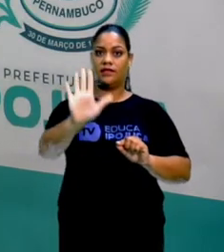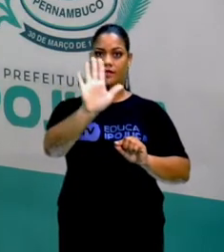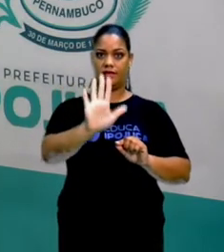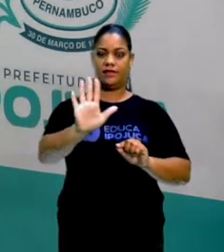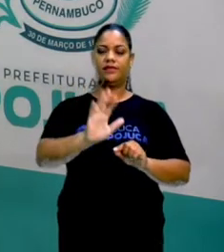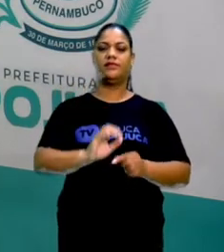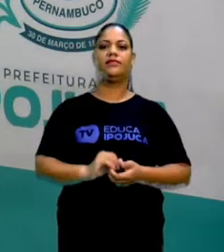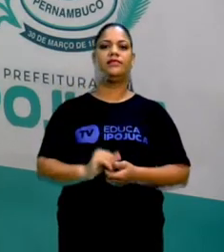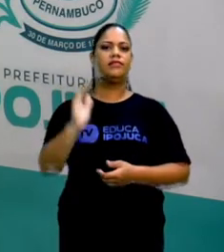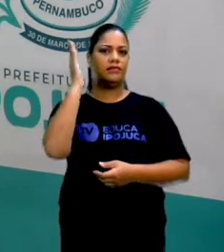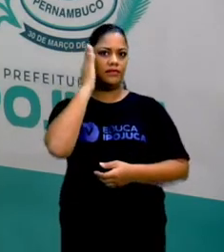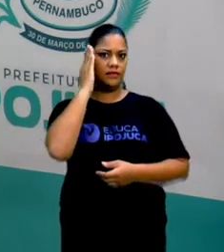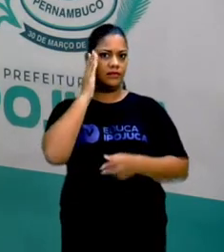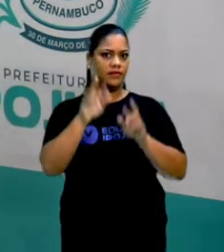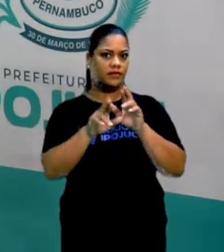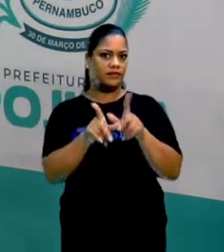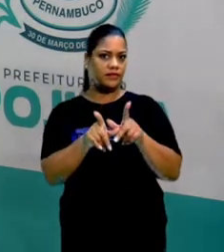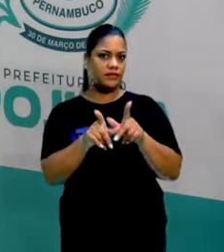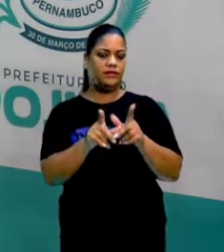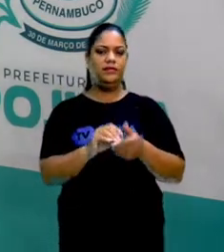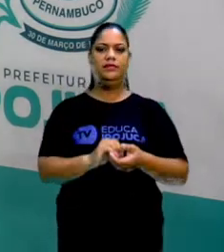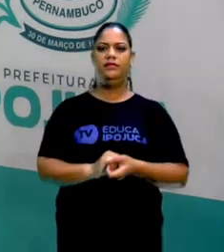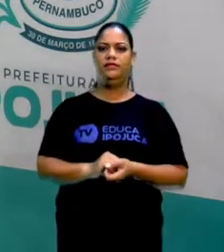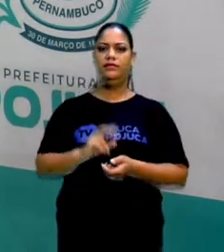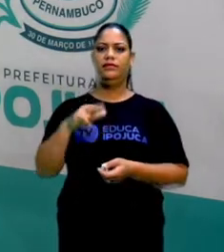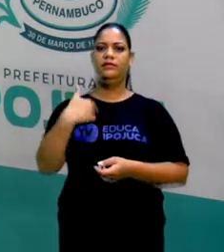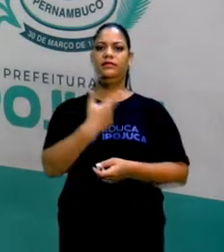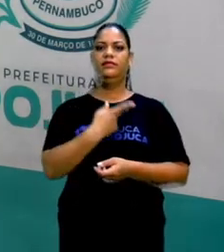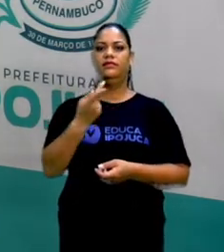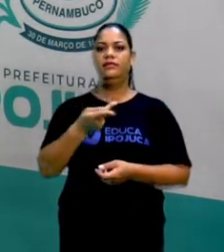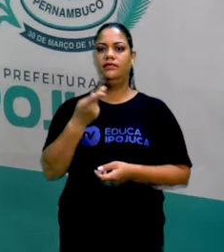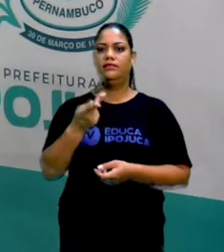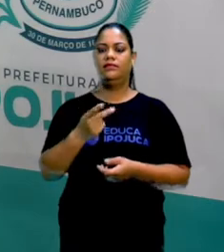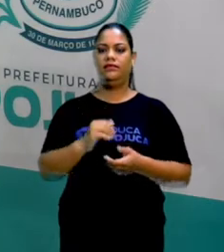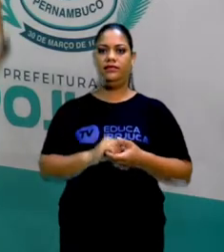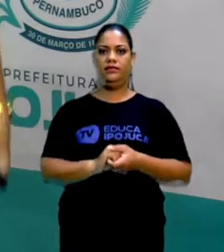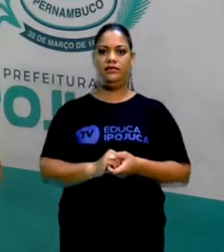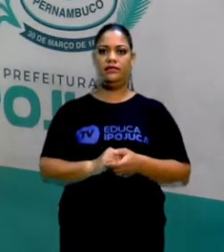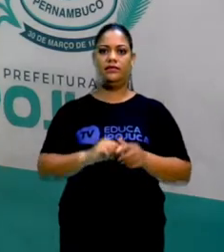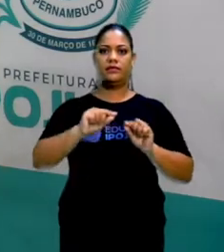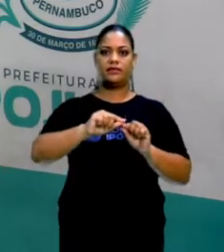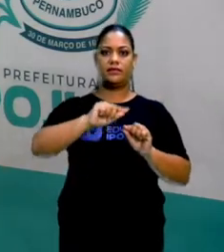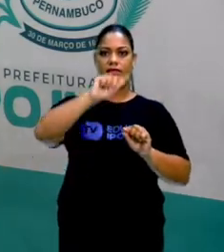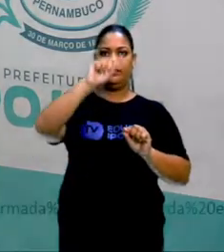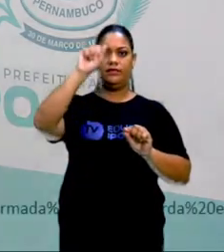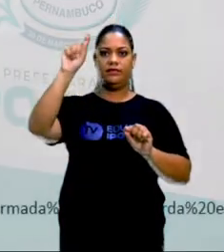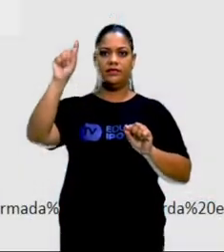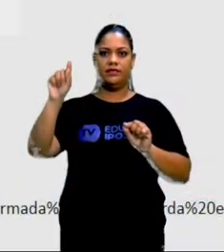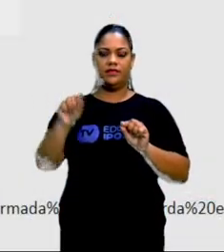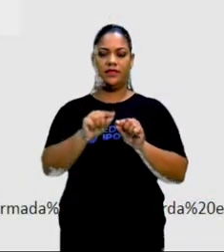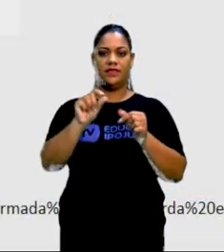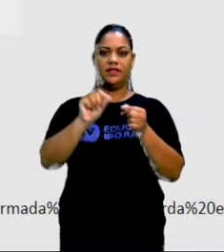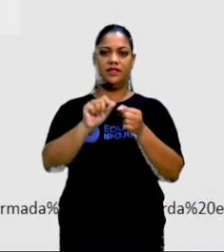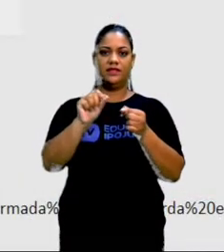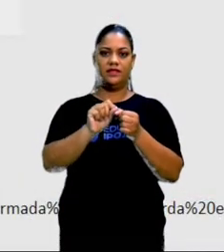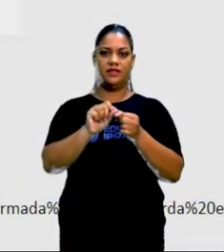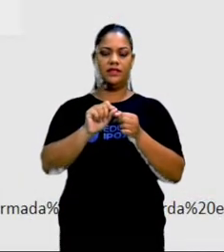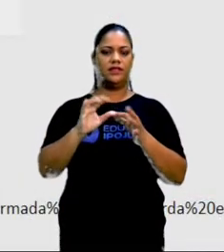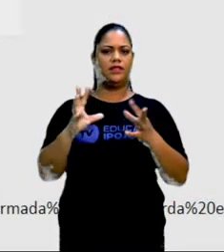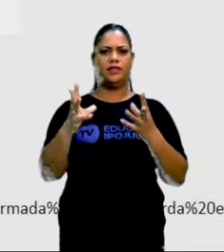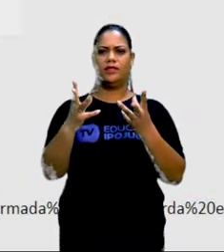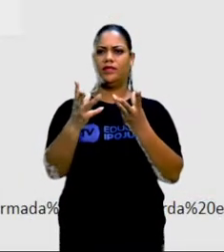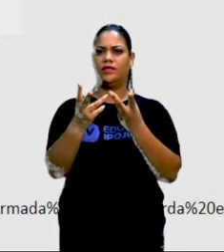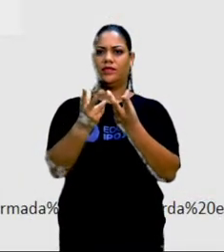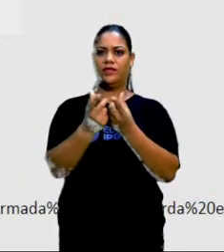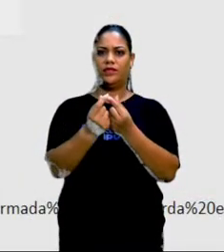tem dentro. Entendeu essa diferença? Quando a gente fala que circunferência, ela é formada por